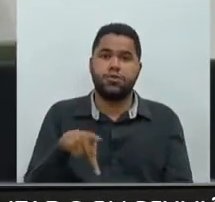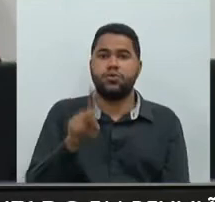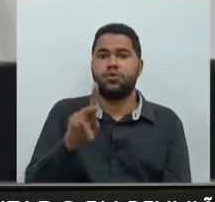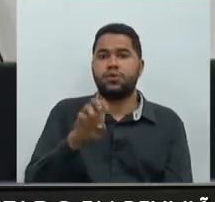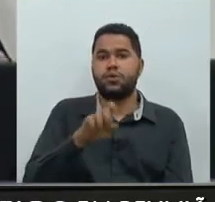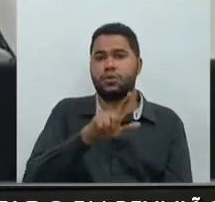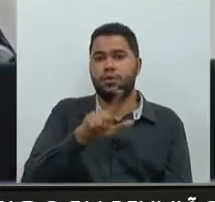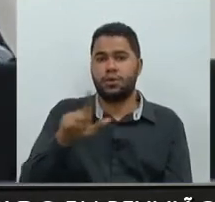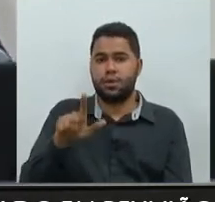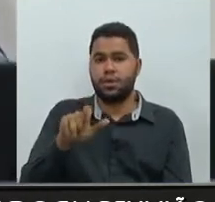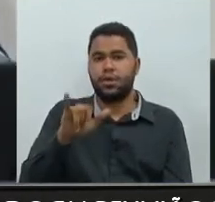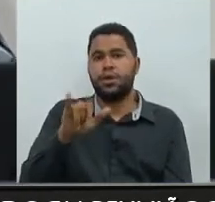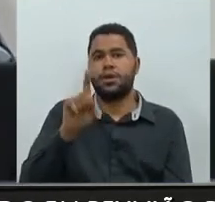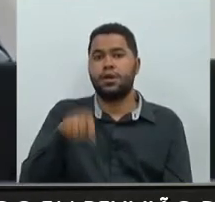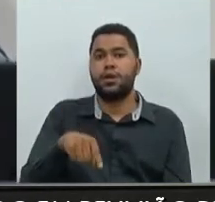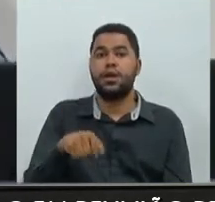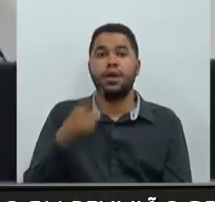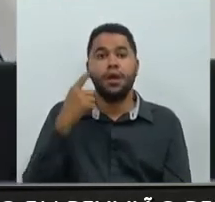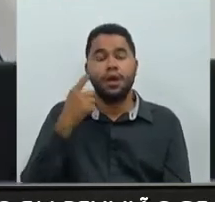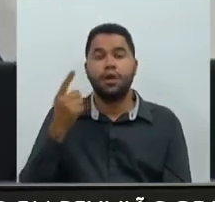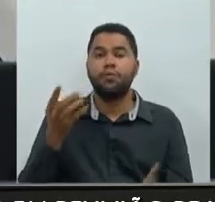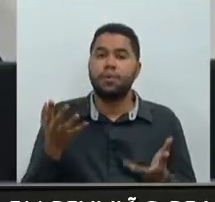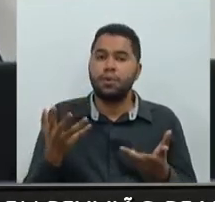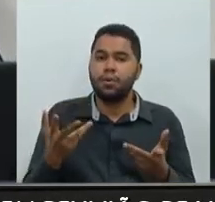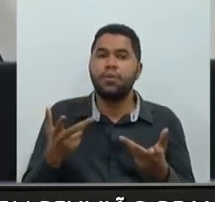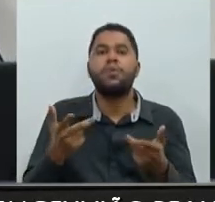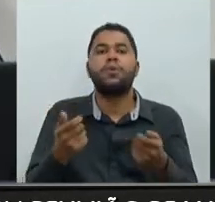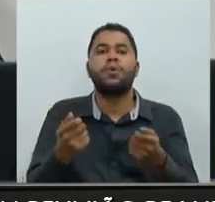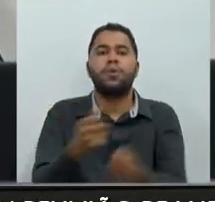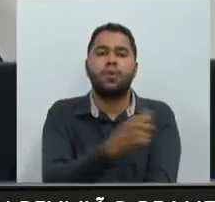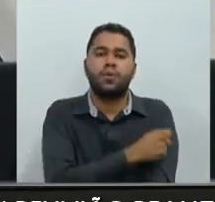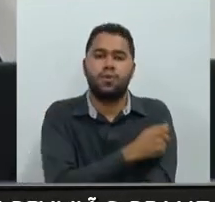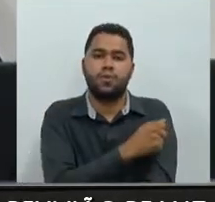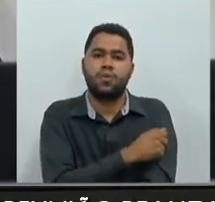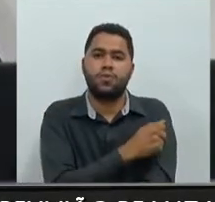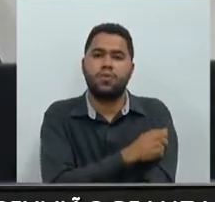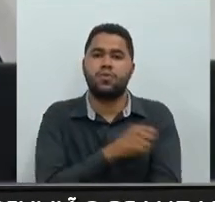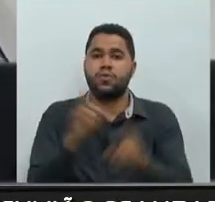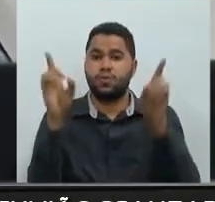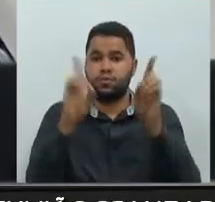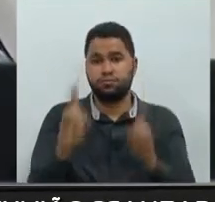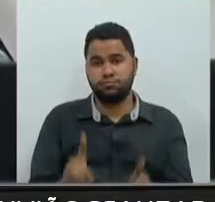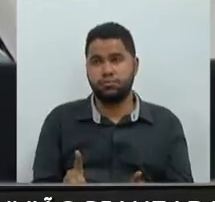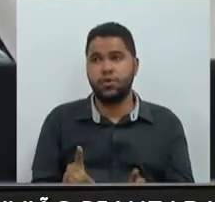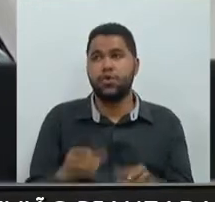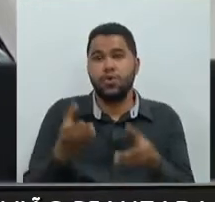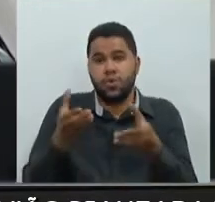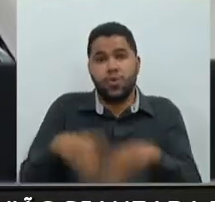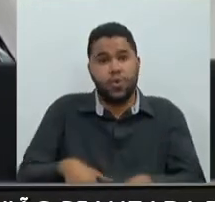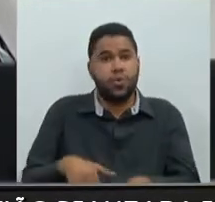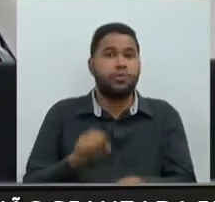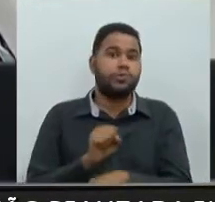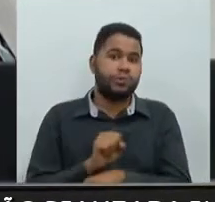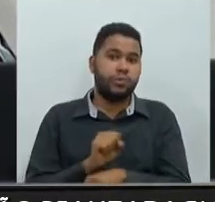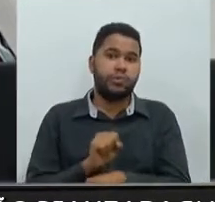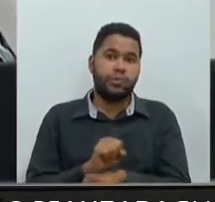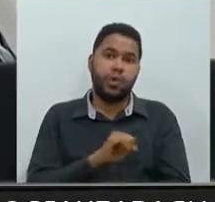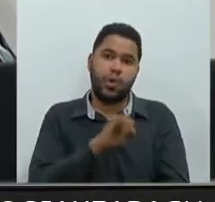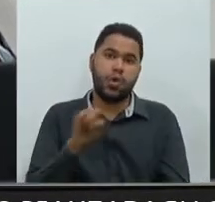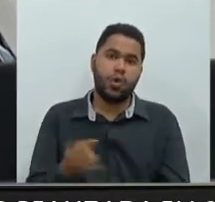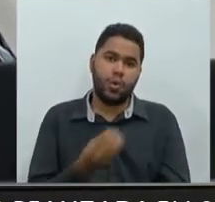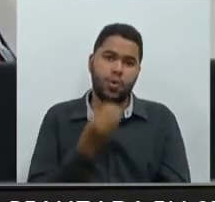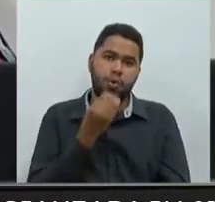na educação especial, de modo a qualificar o atendimento aos estudantes com deficiência. Esse concurso também é muito esperado, eu tive a oportunidade